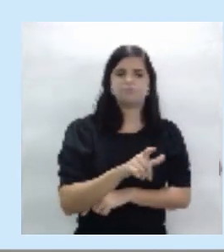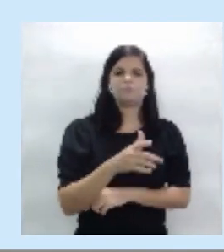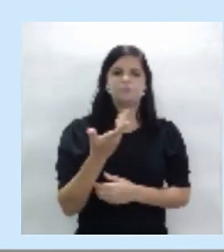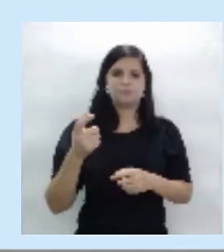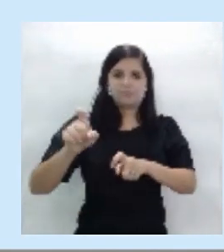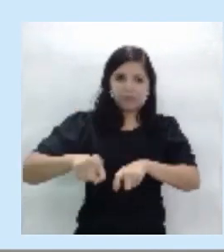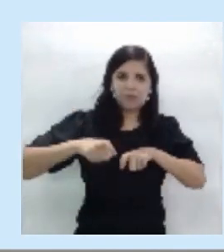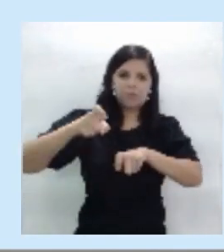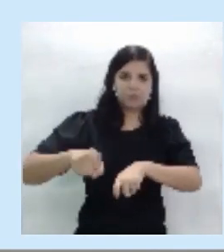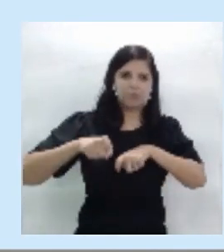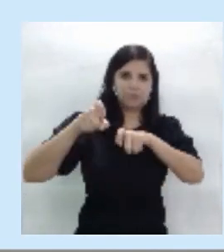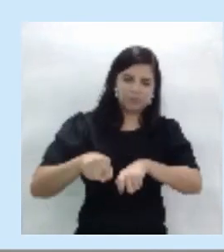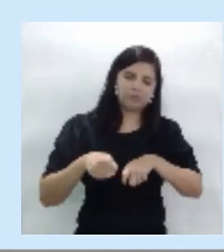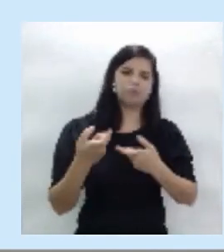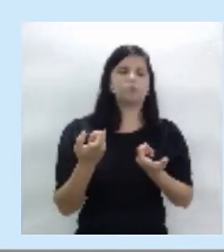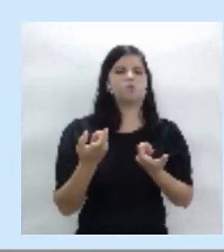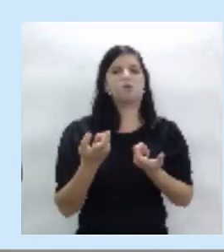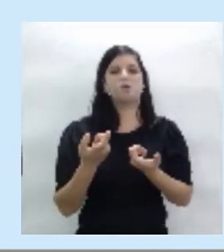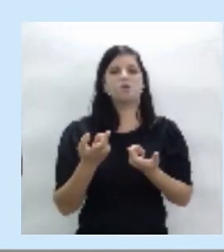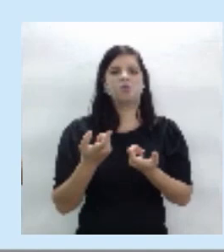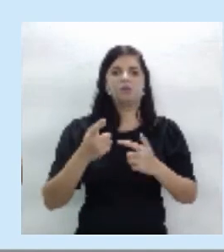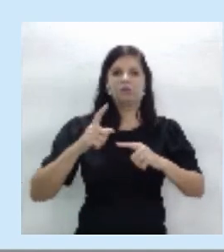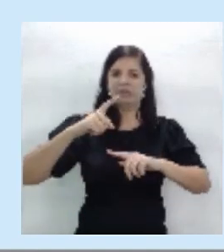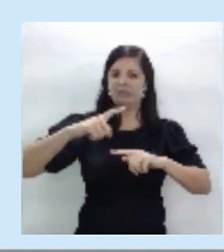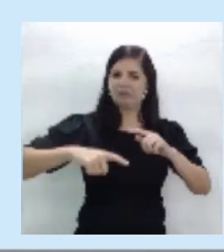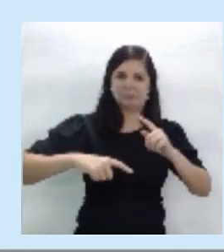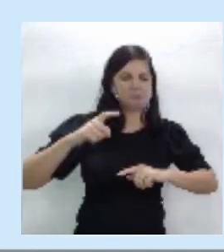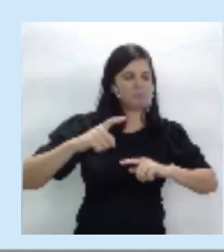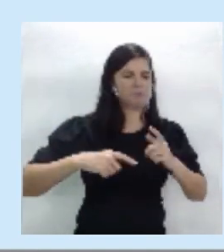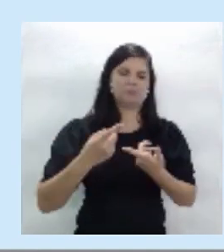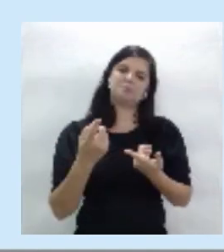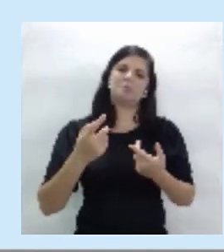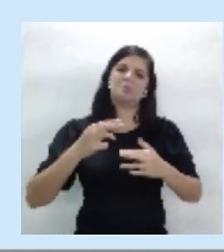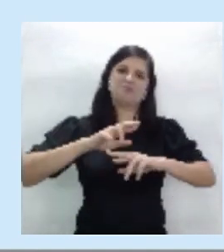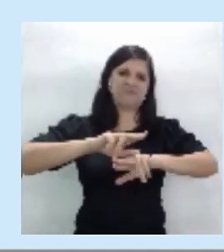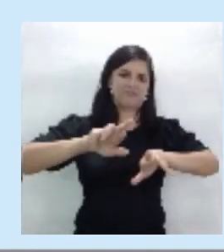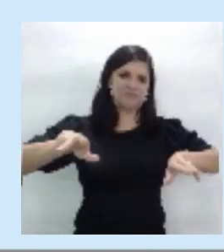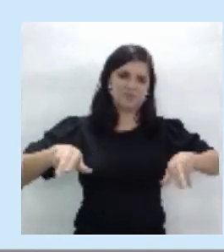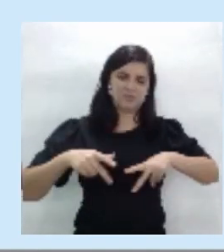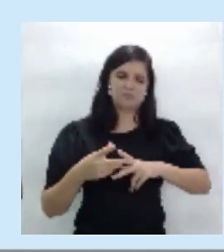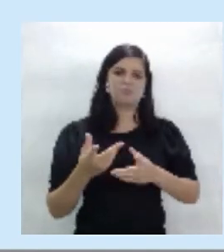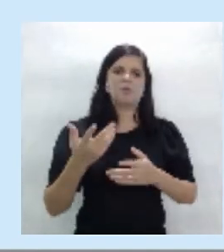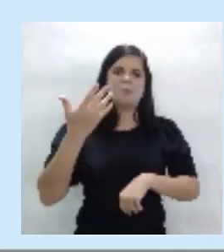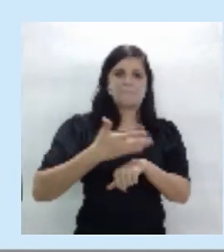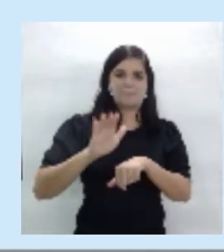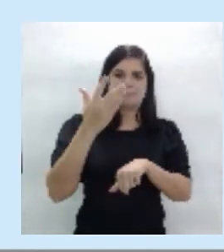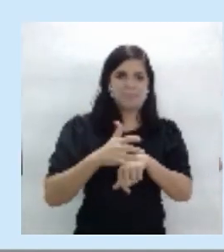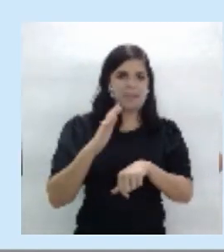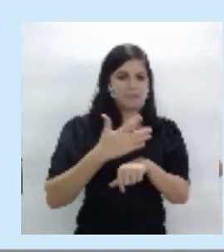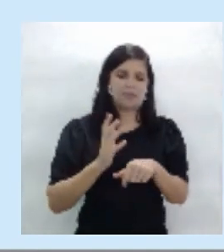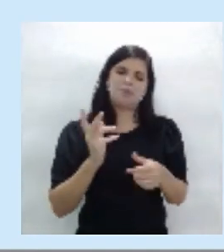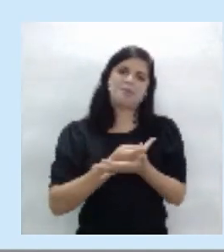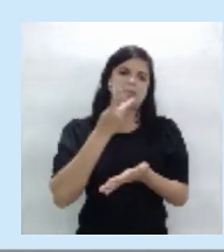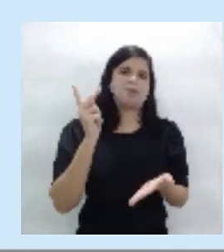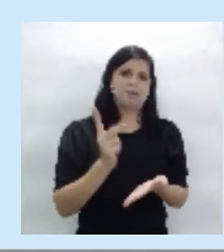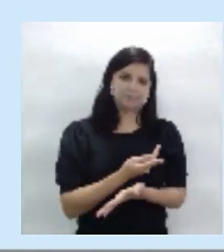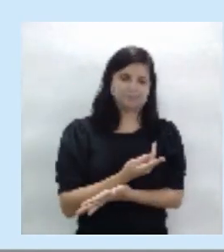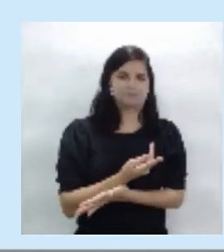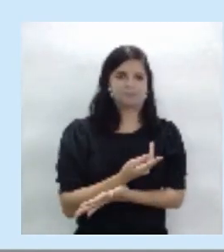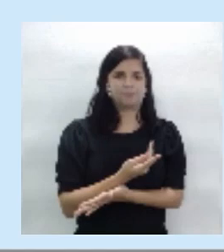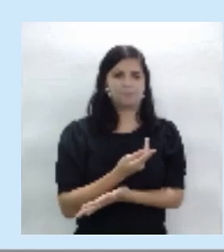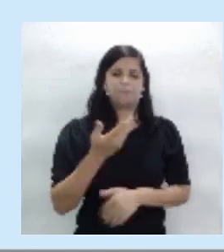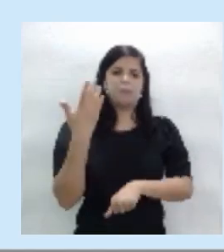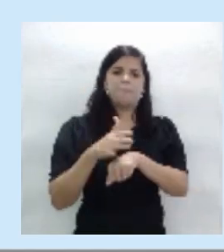utilizar o terreno para alguma agricultura, tá, para a produção de algum tipo de alimento, muitas vezes utilizam a prática das queimadas.